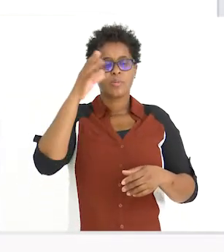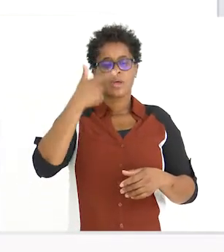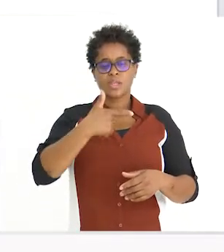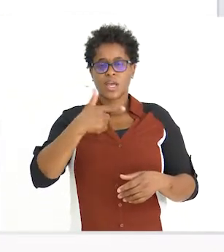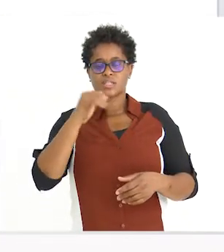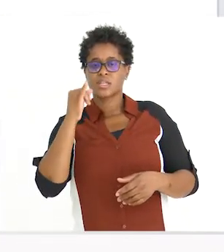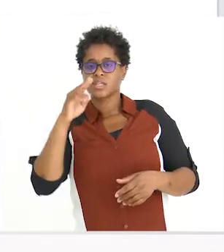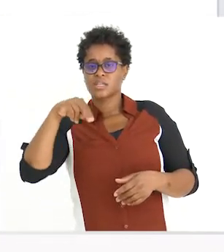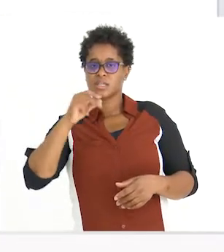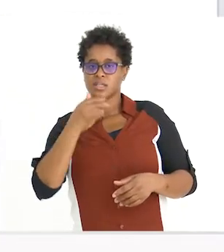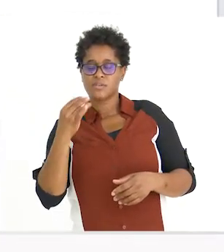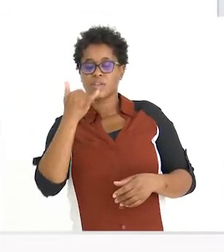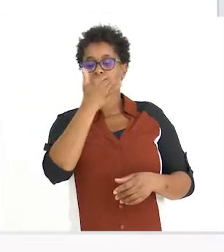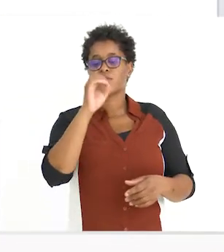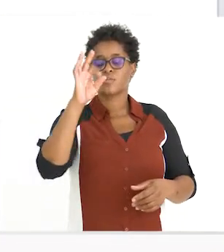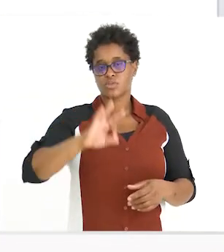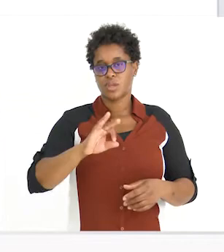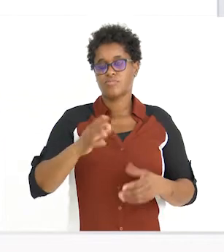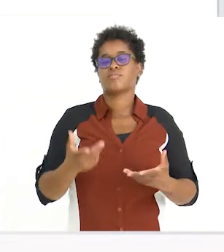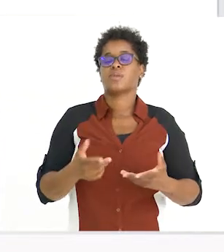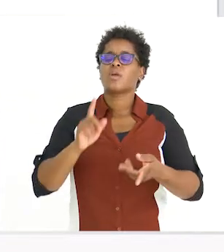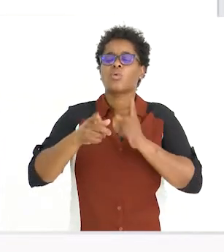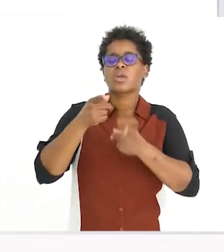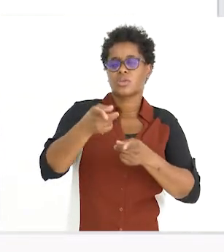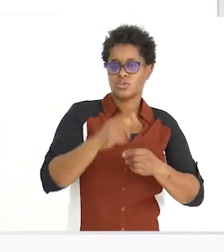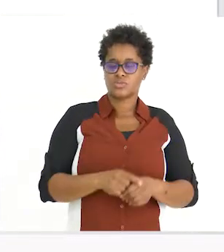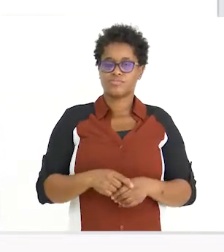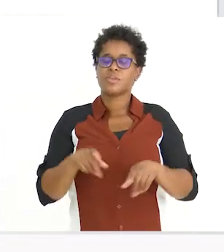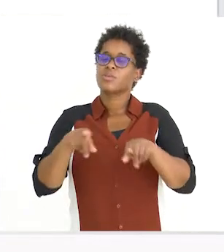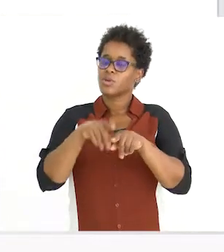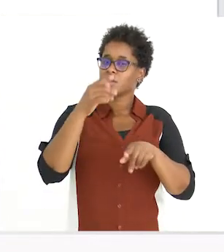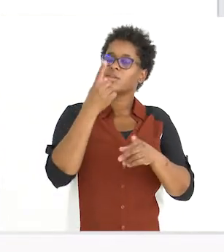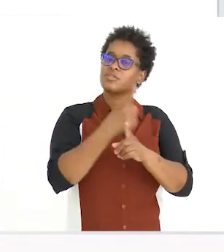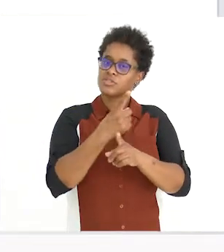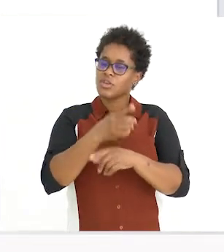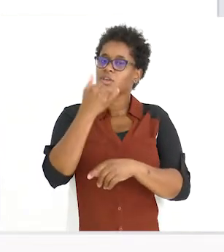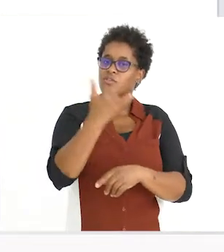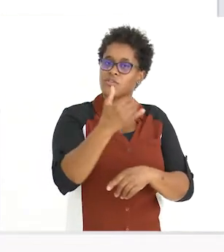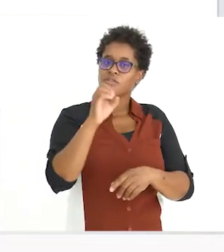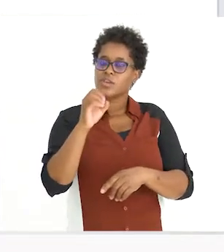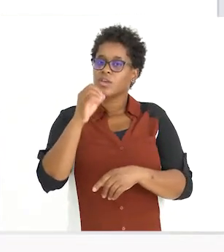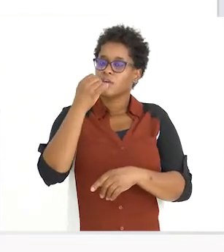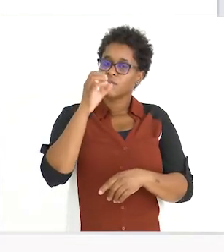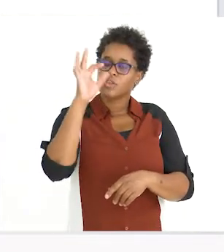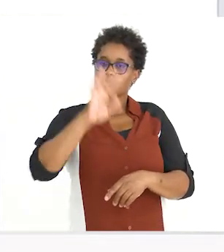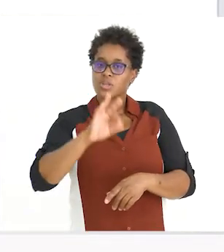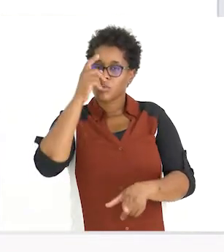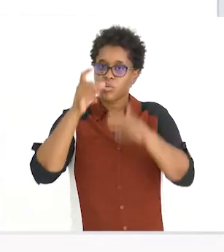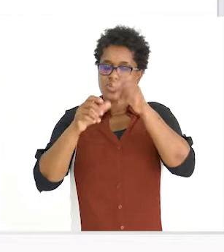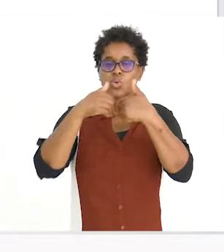isso significa? Significa que 20% da população total